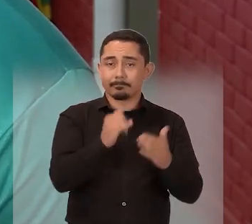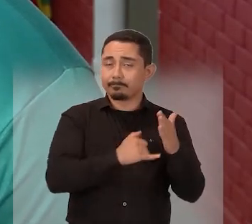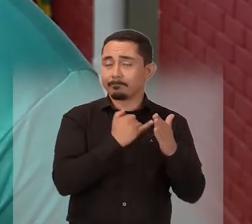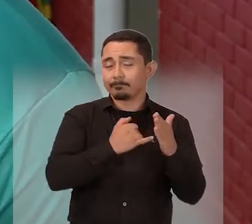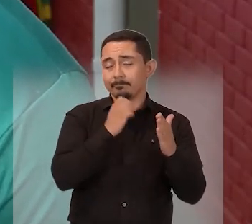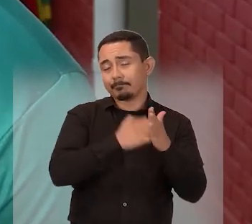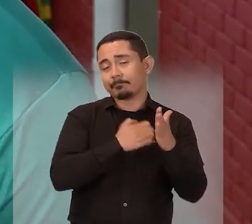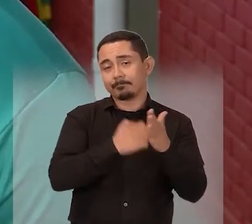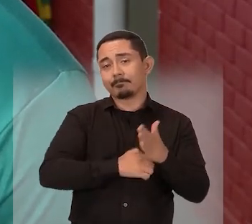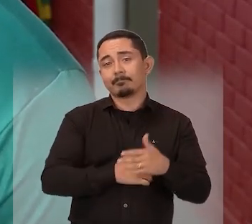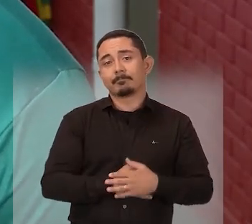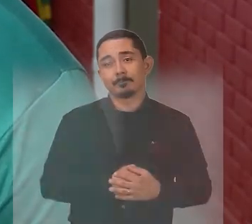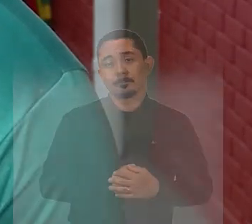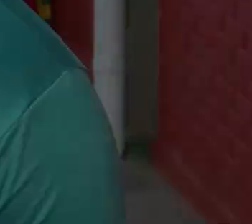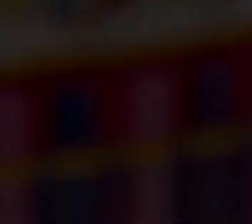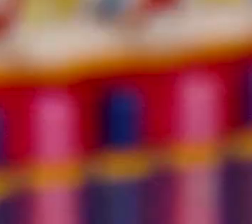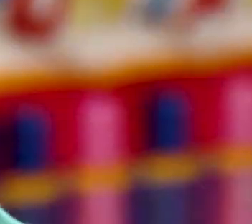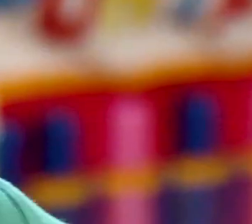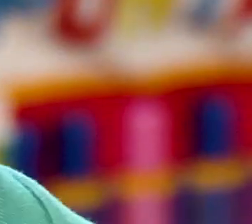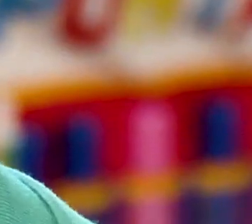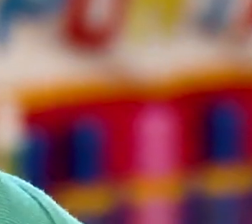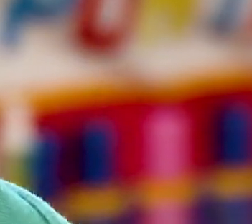da própria instituição, da empresa.